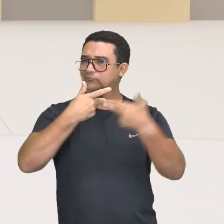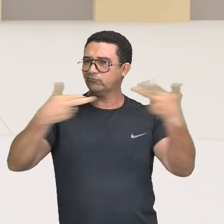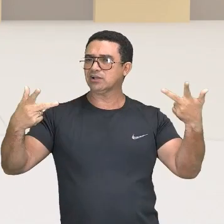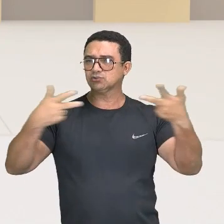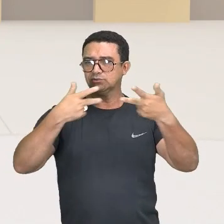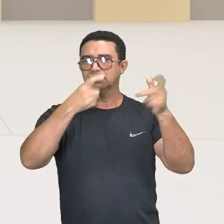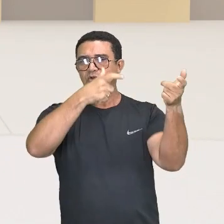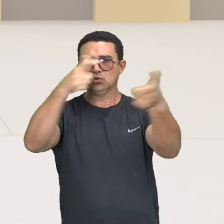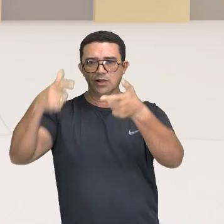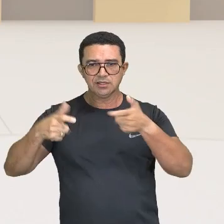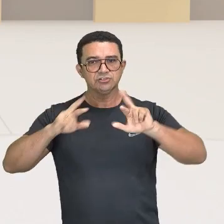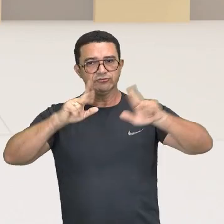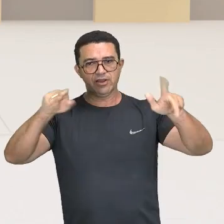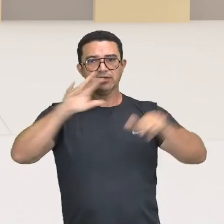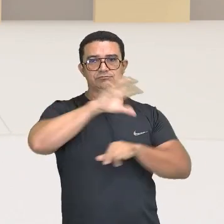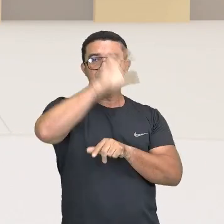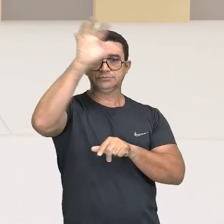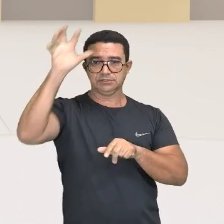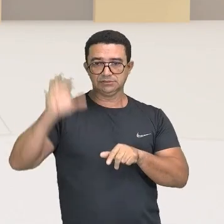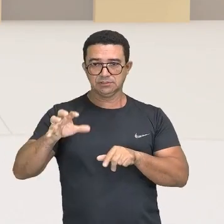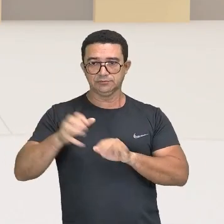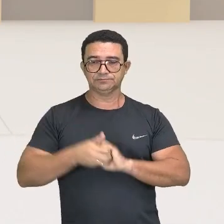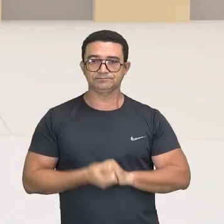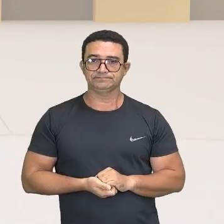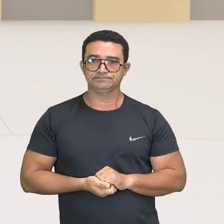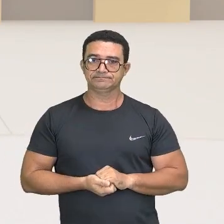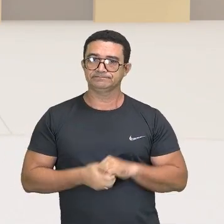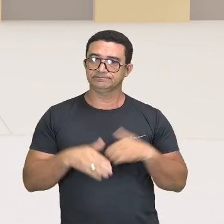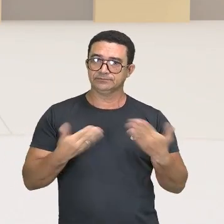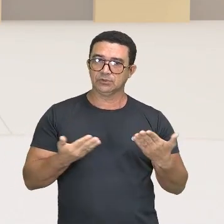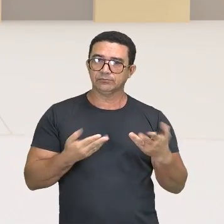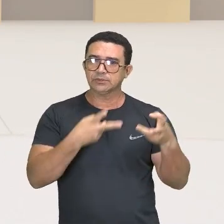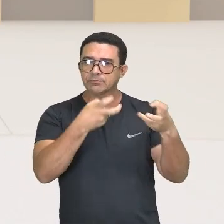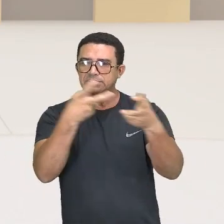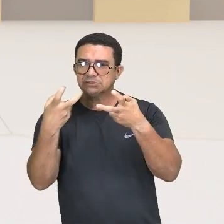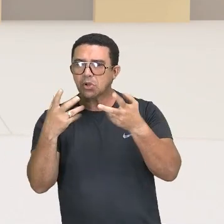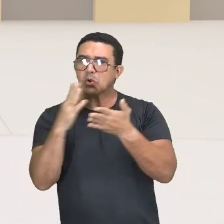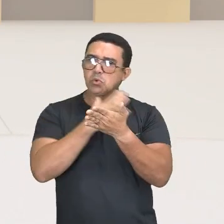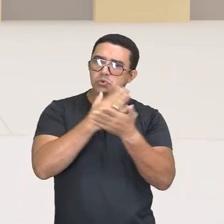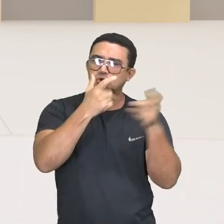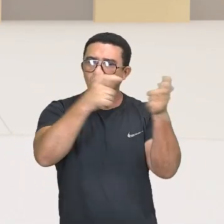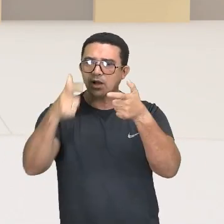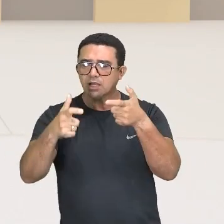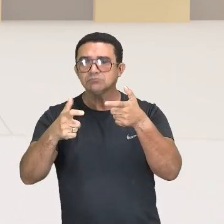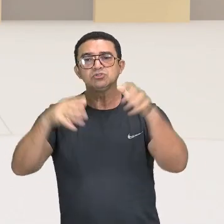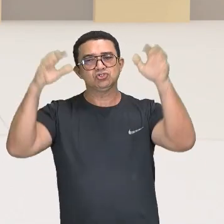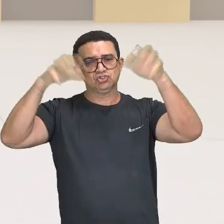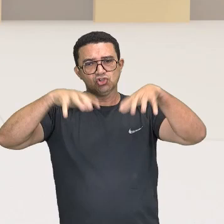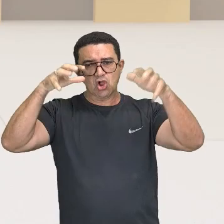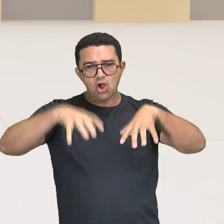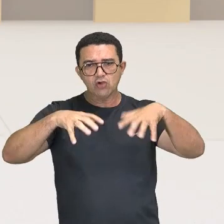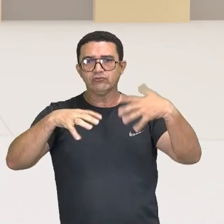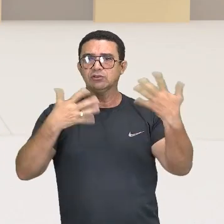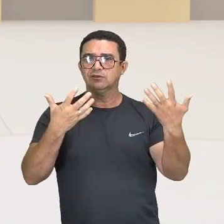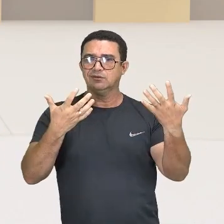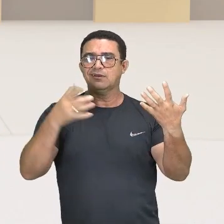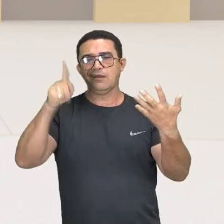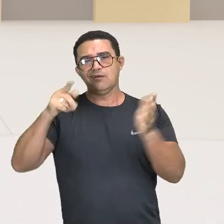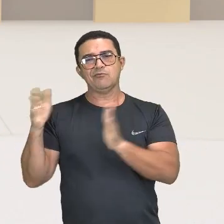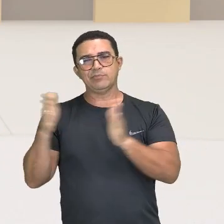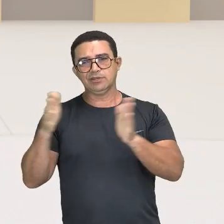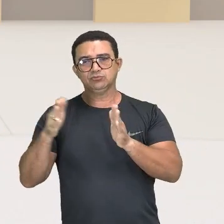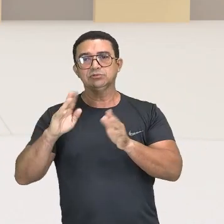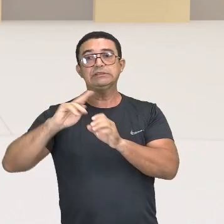né? Em determinadas regiões, onde você observa ali um clima mais chuvoso, por exemplo, pode acontecer de que seja um período